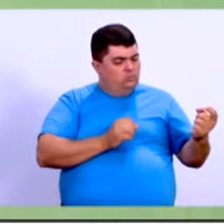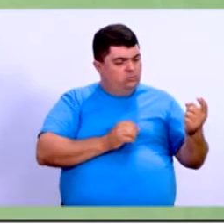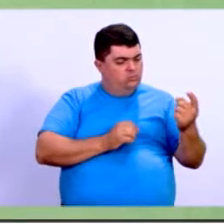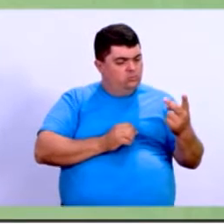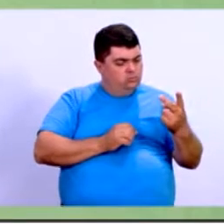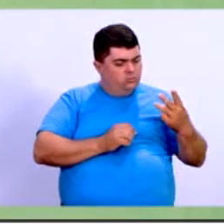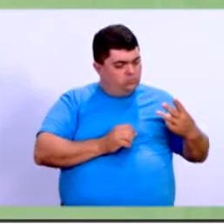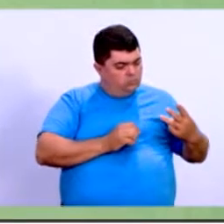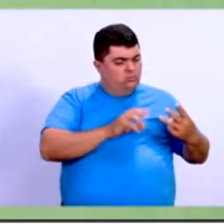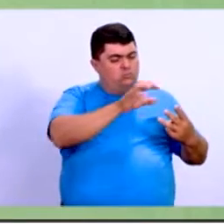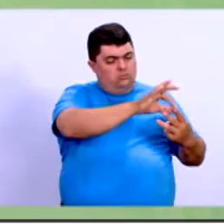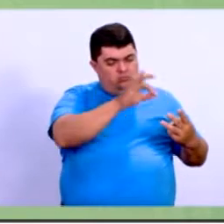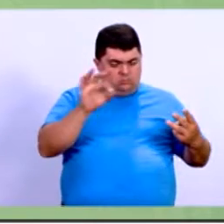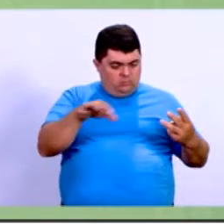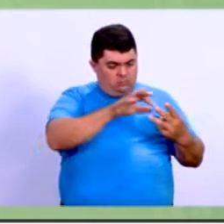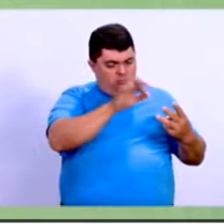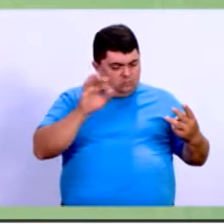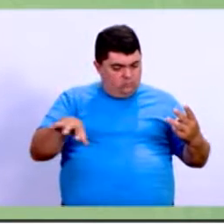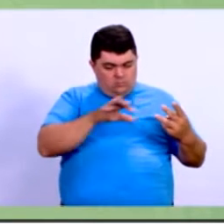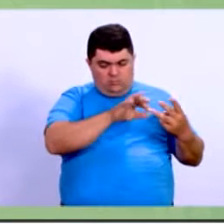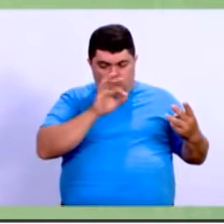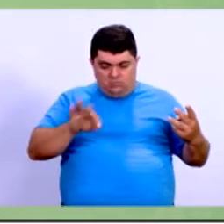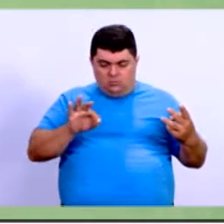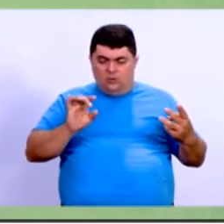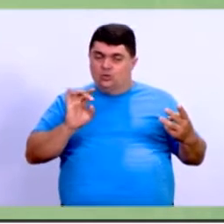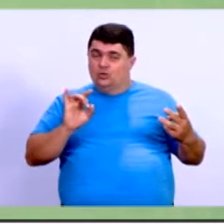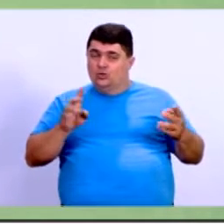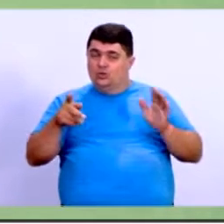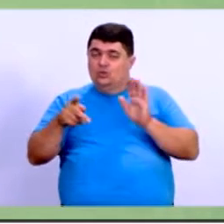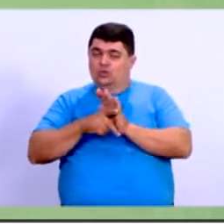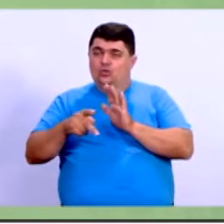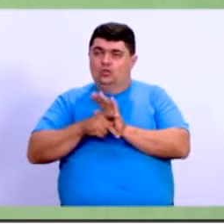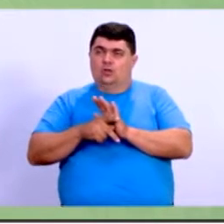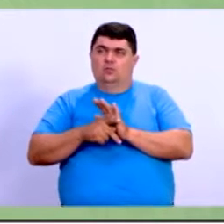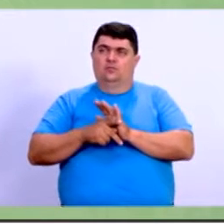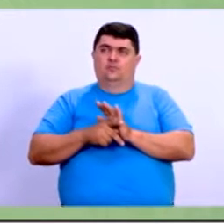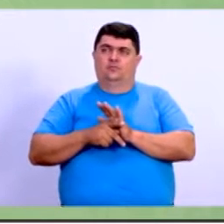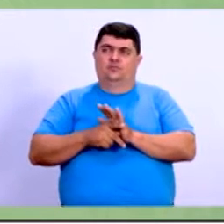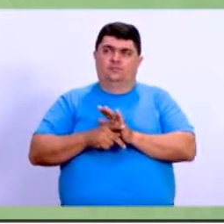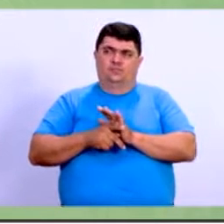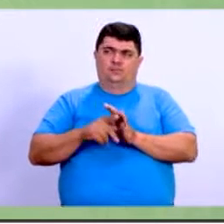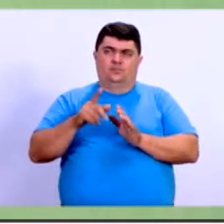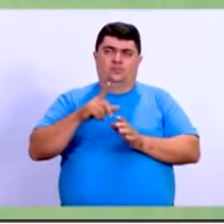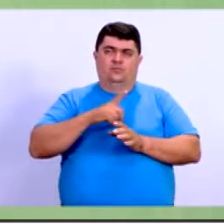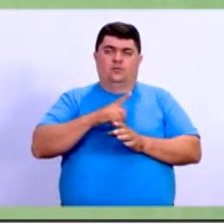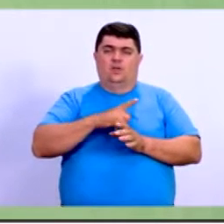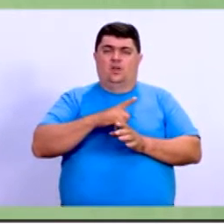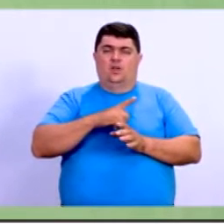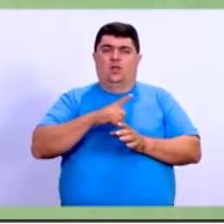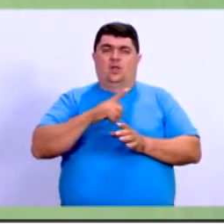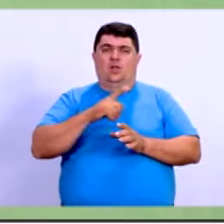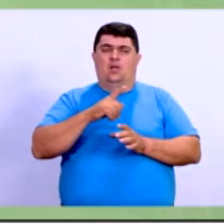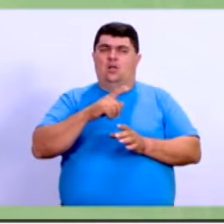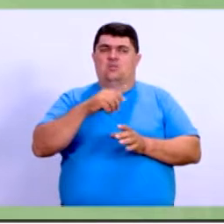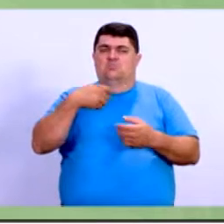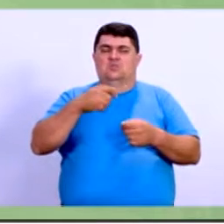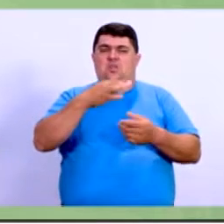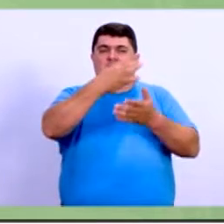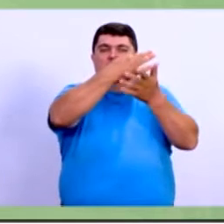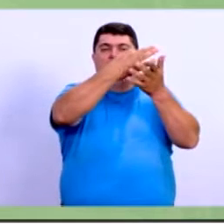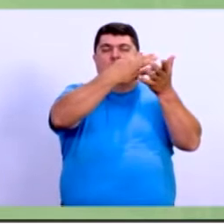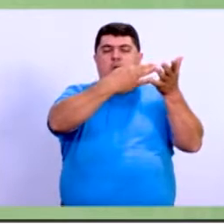Caso de uso, o que é o caso de uso? É um documento da modelagem. Ele é um documento gráfico, ele não é um texto, ele é